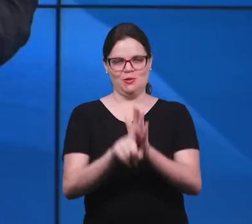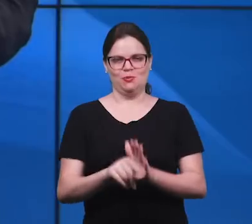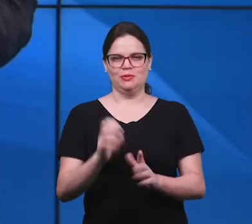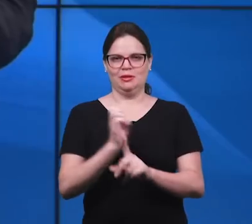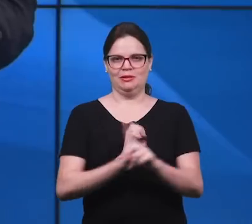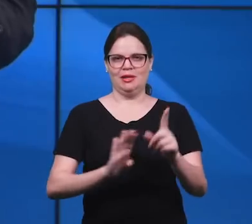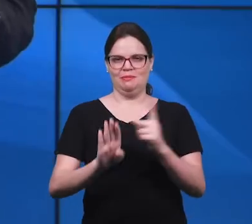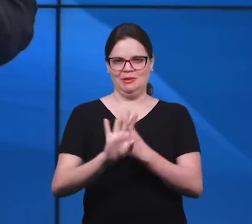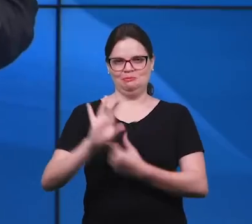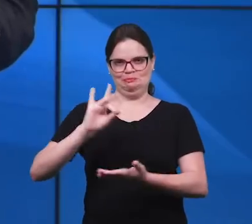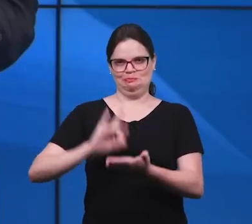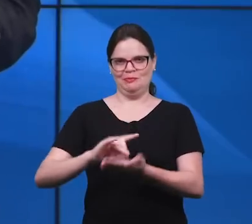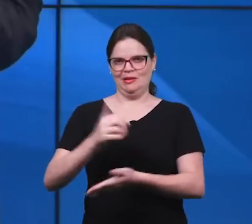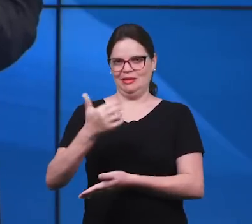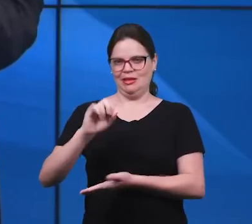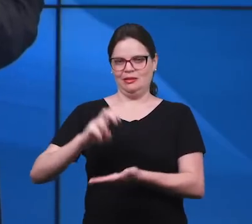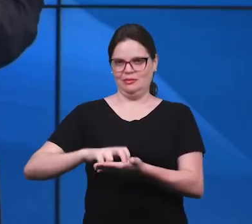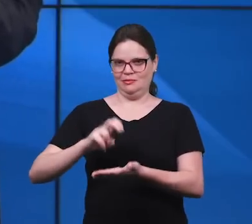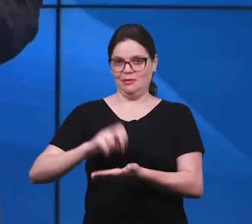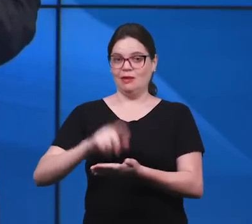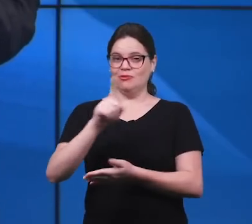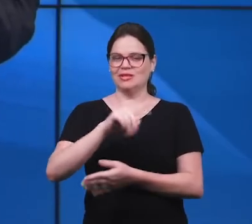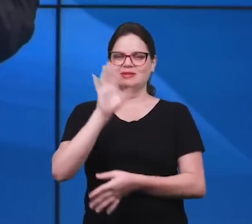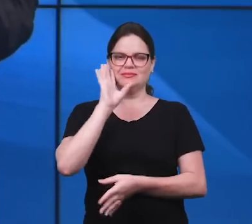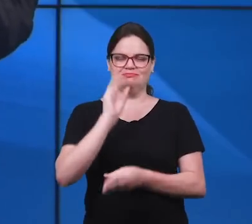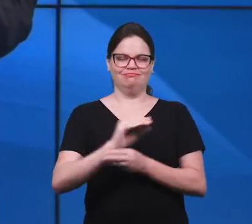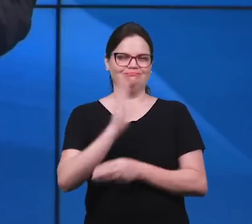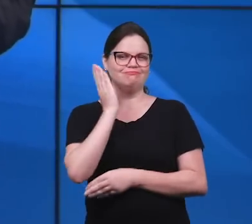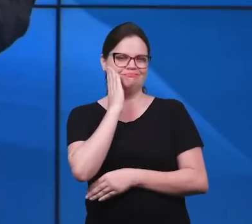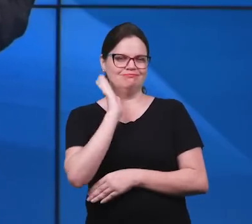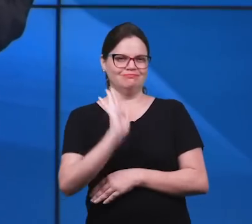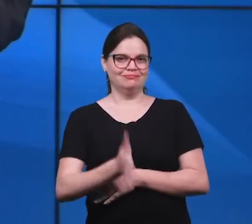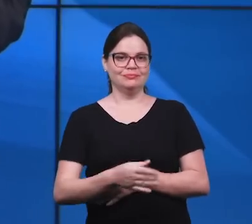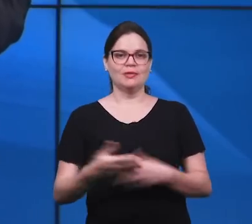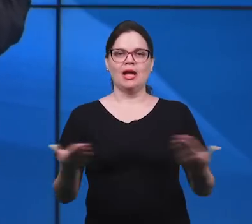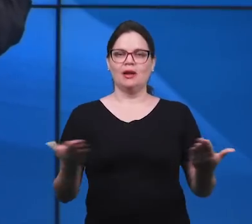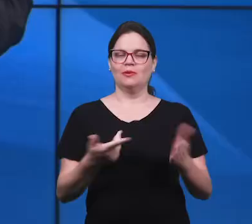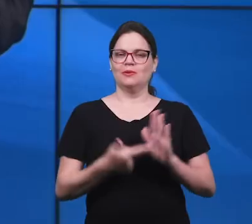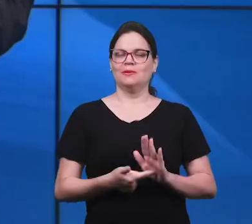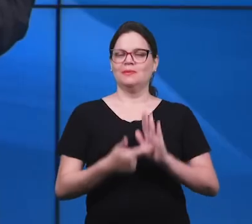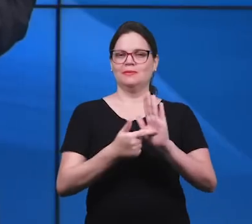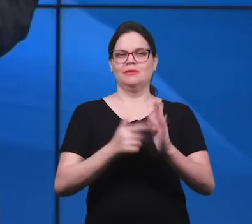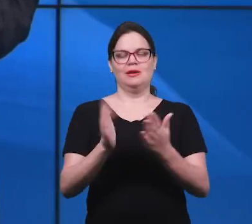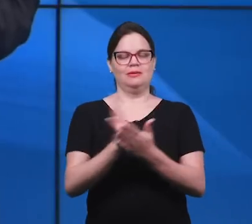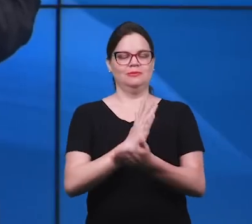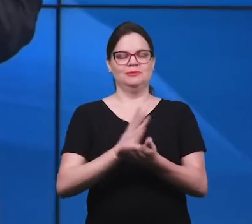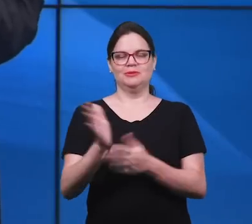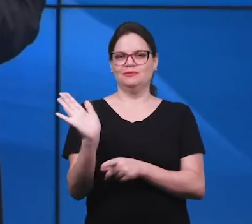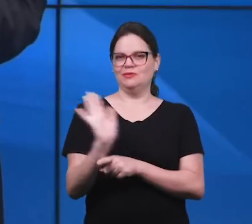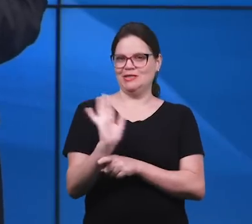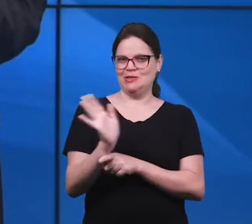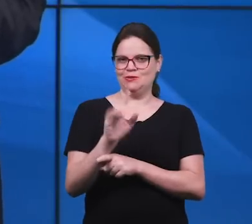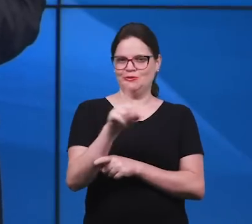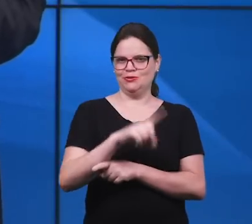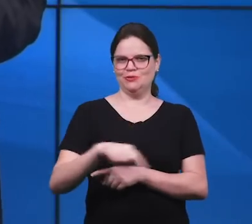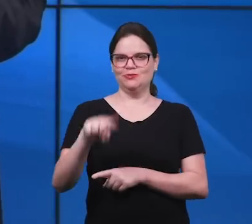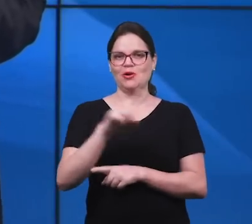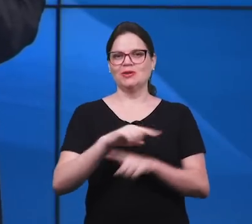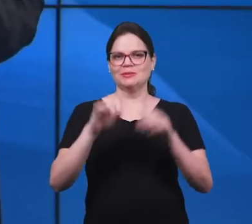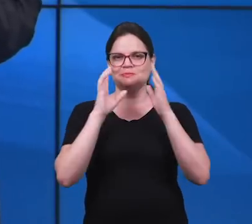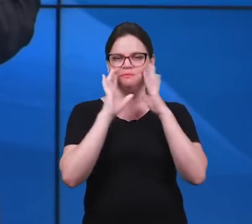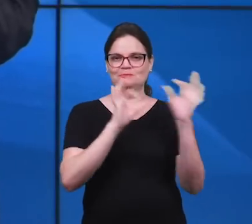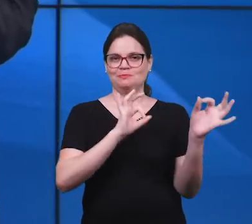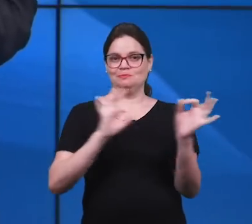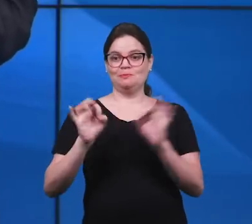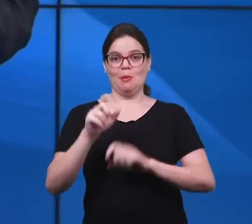daqui a pouco às 10 horas da manhã. E agora nós vamos apresentar aqui alguns vídeos nos quais os irmãos enviam